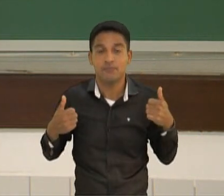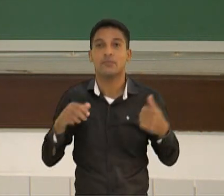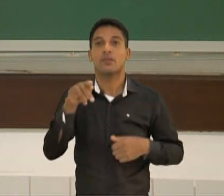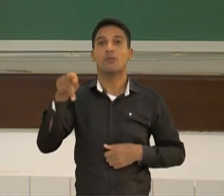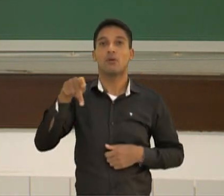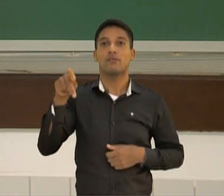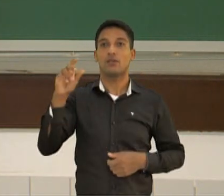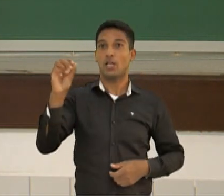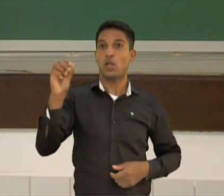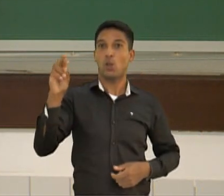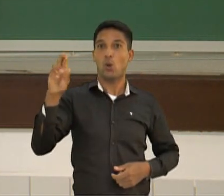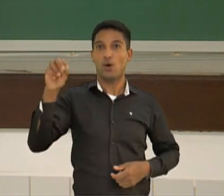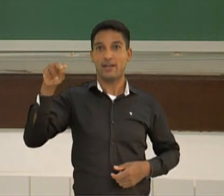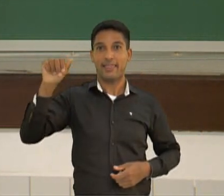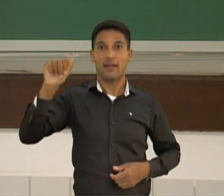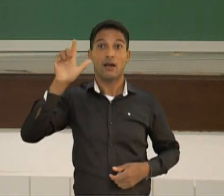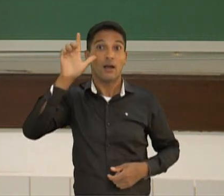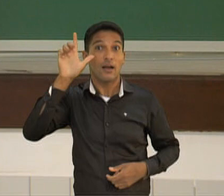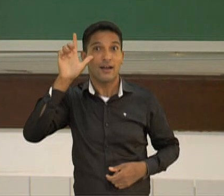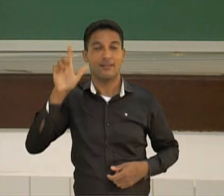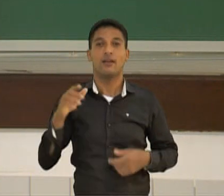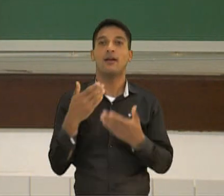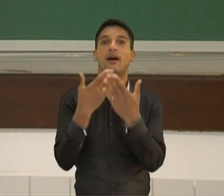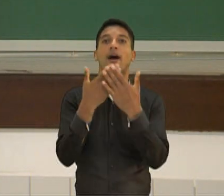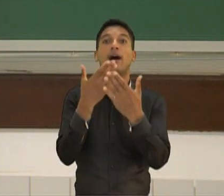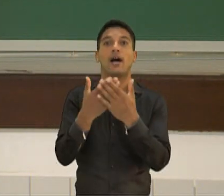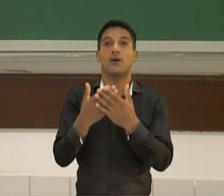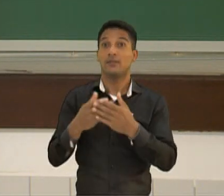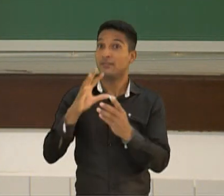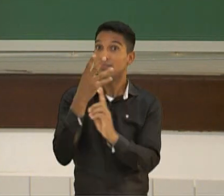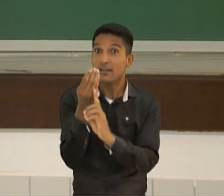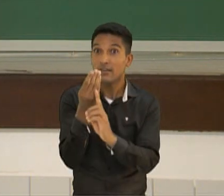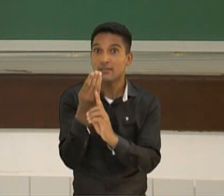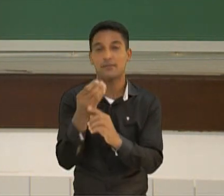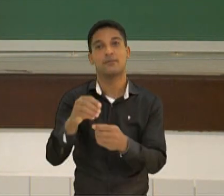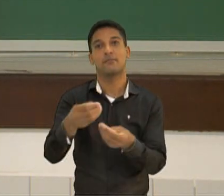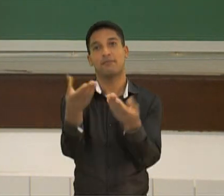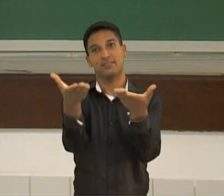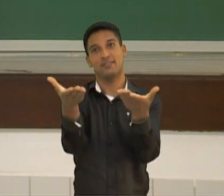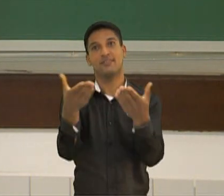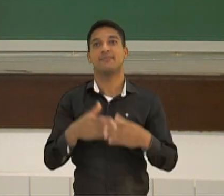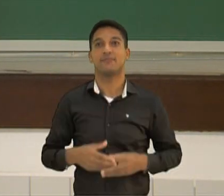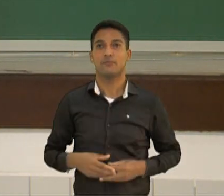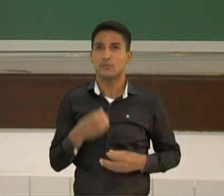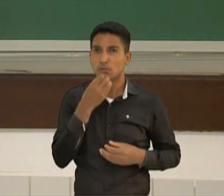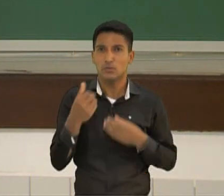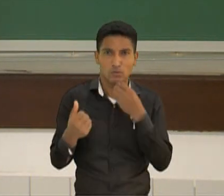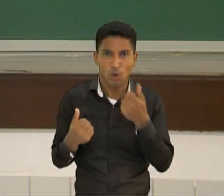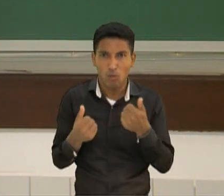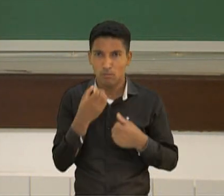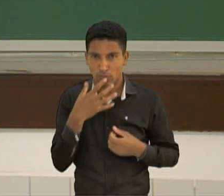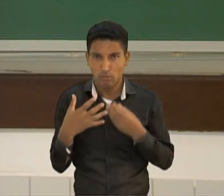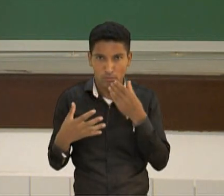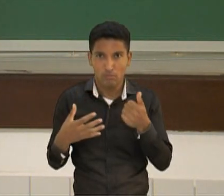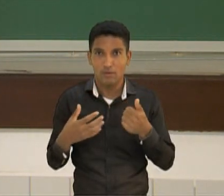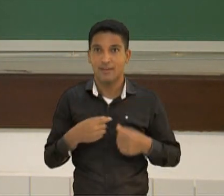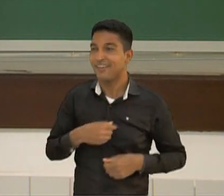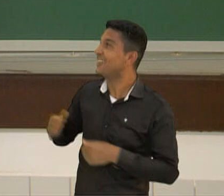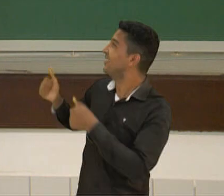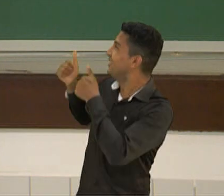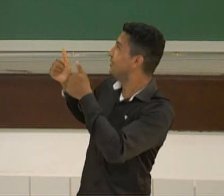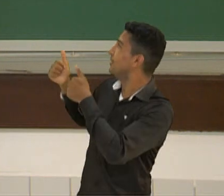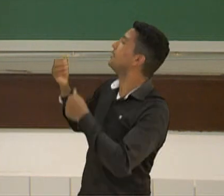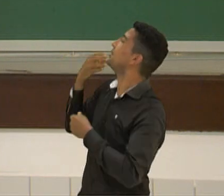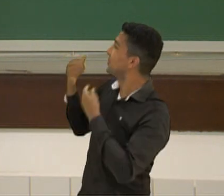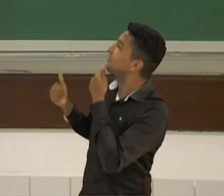professora Lorena em mais uma aula de arte com vocês. Tudo de bom com vocês? Como que vocês estão? Isaías, você